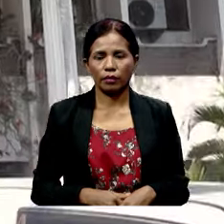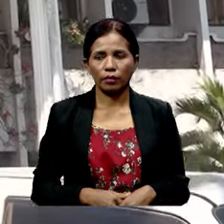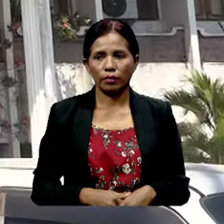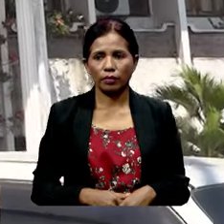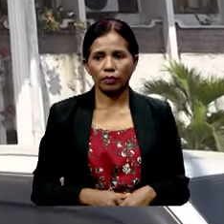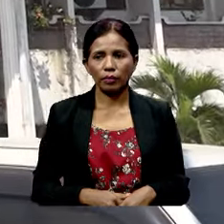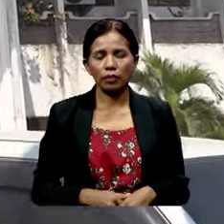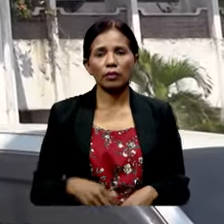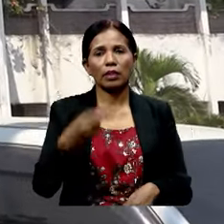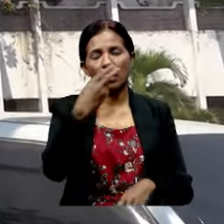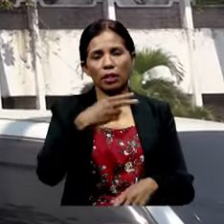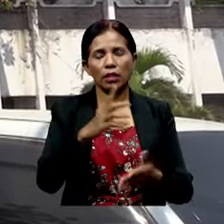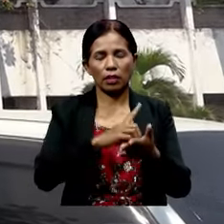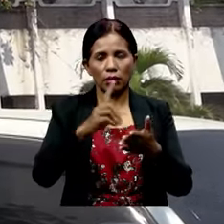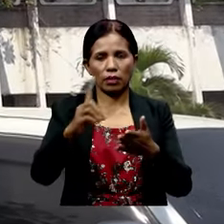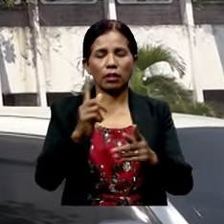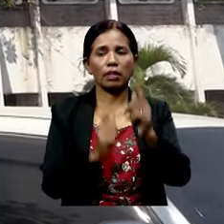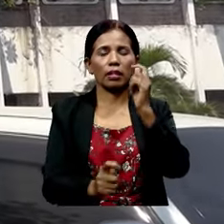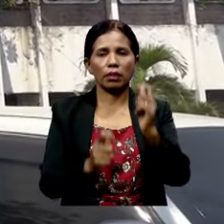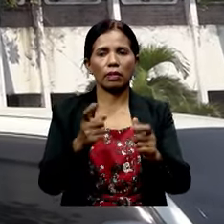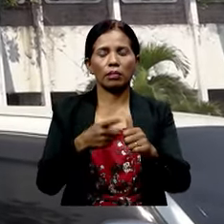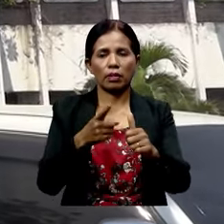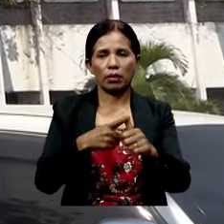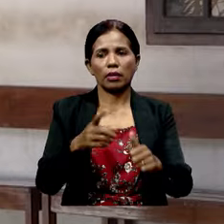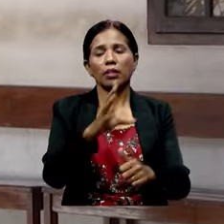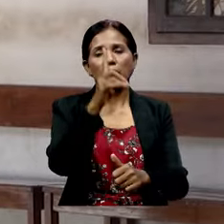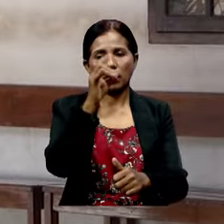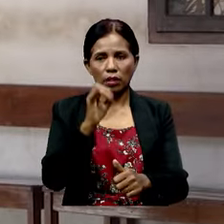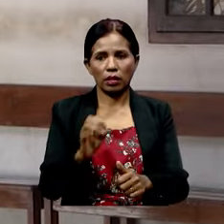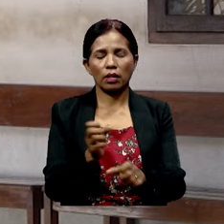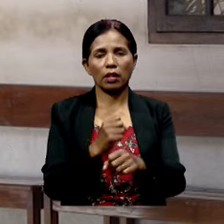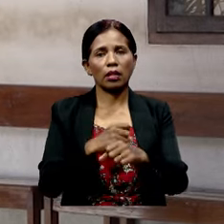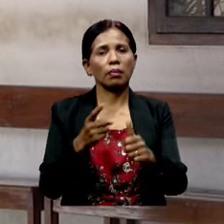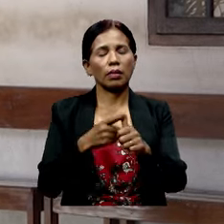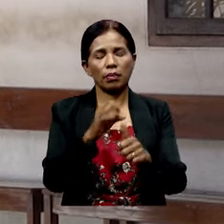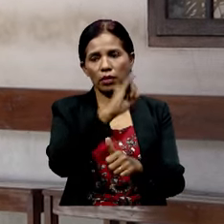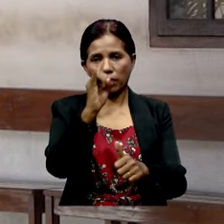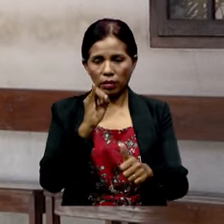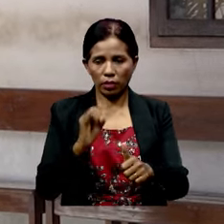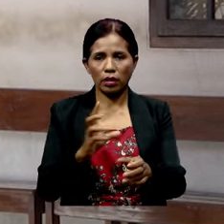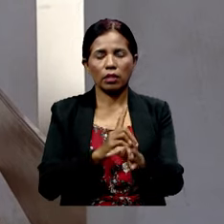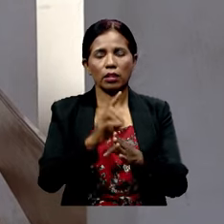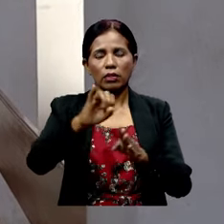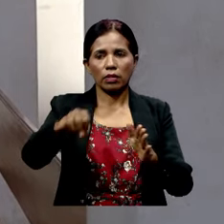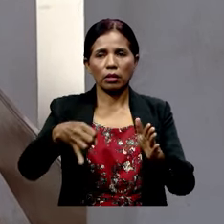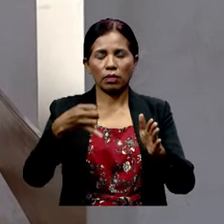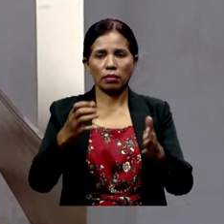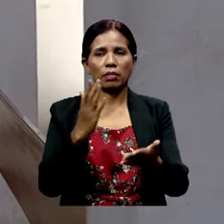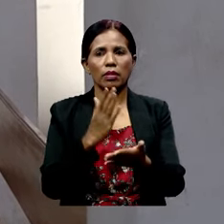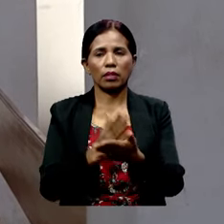E a quinta semana, né, Tribunal Judicial Primeira Instância de Li, alá o primeiro julgamento, ba Diretor-Geral